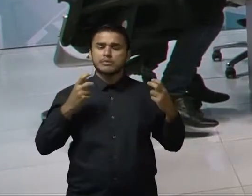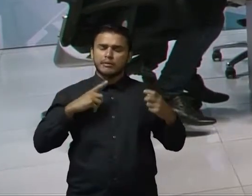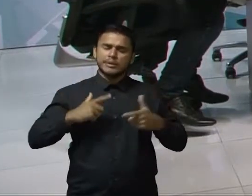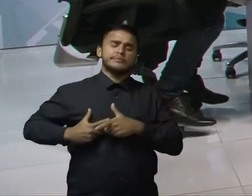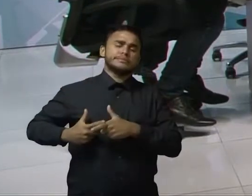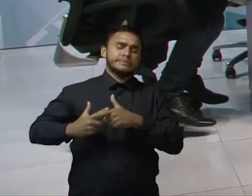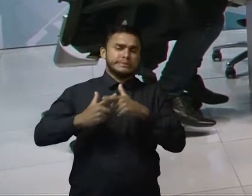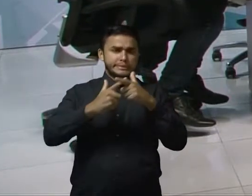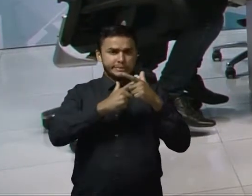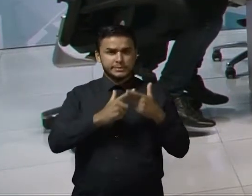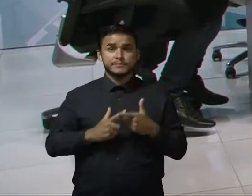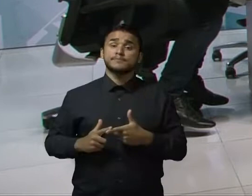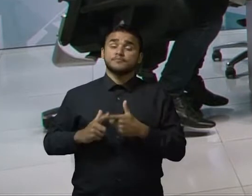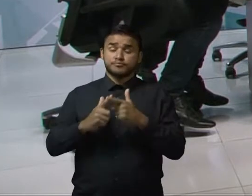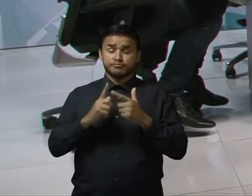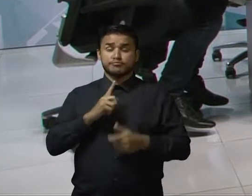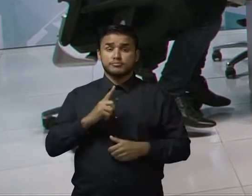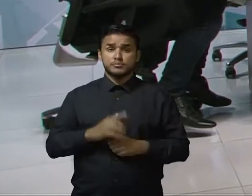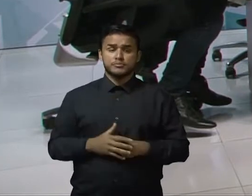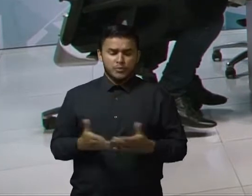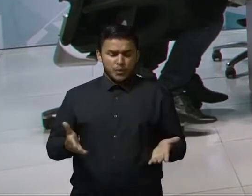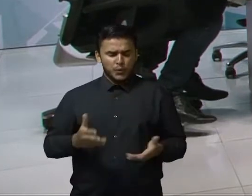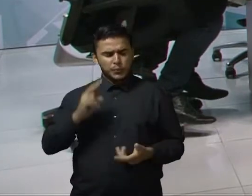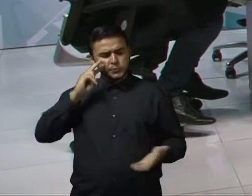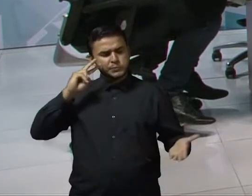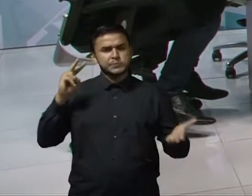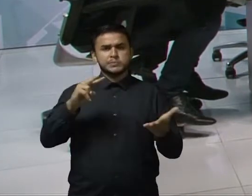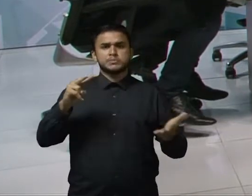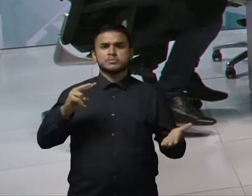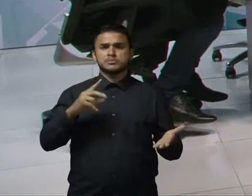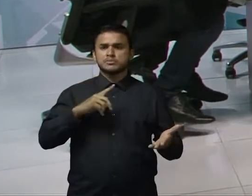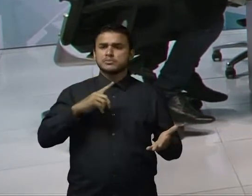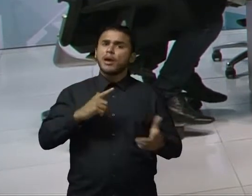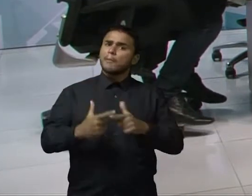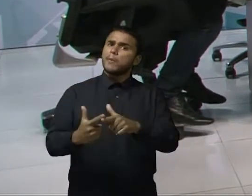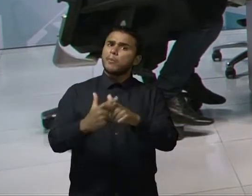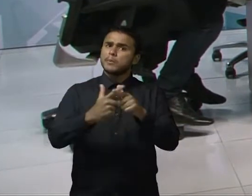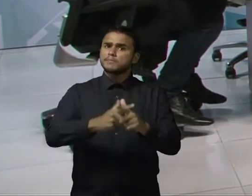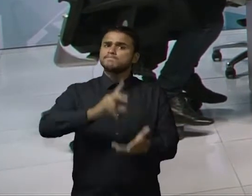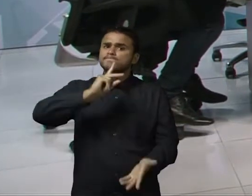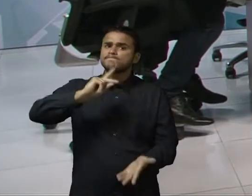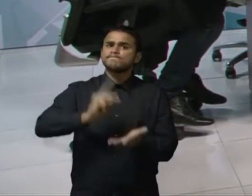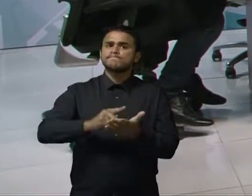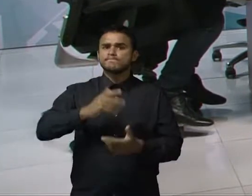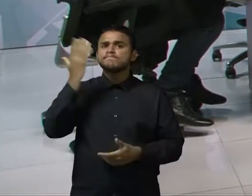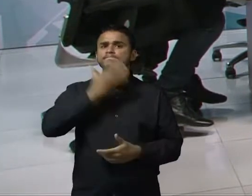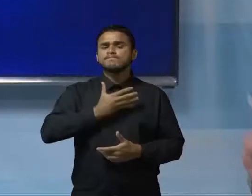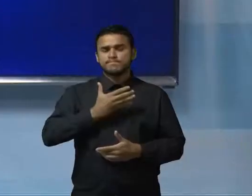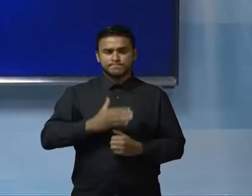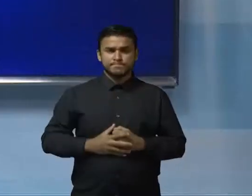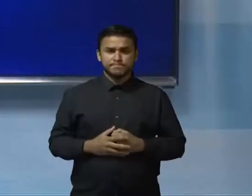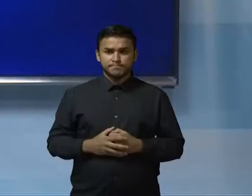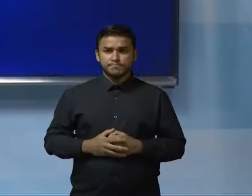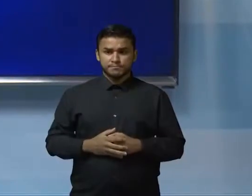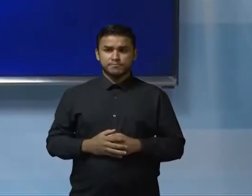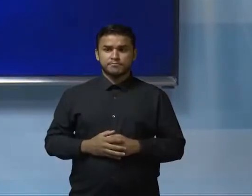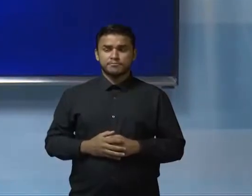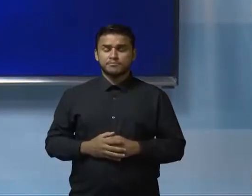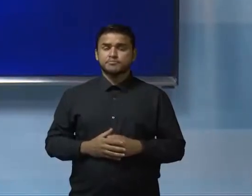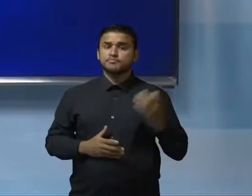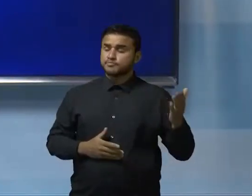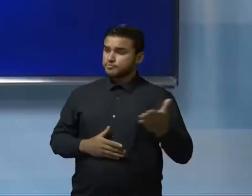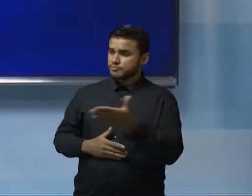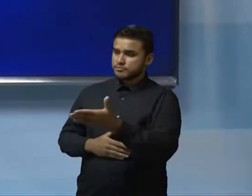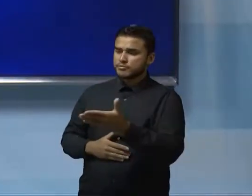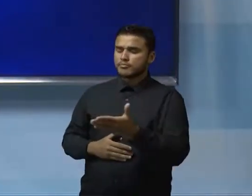Isso hoje é o grande gargalo, é o grande problema, né, da segurança pública do Estado do Ceará. Professor